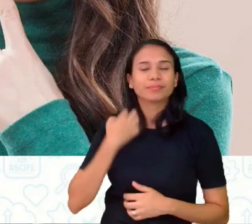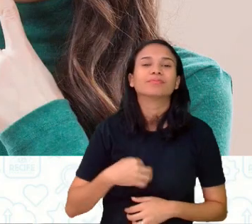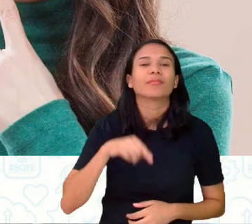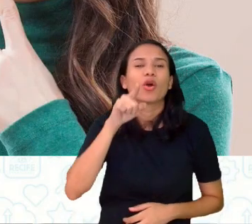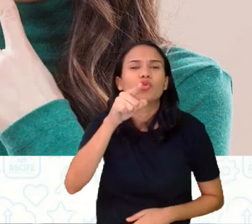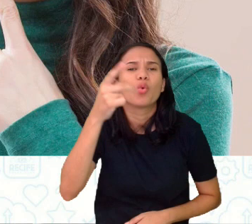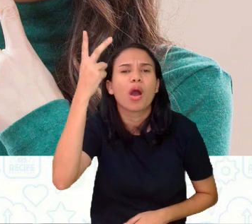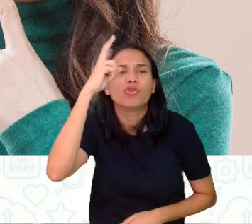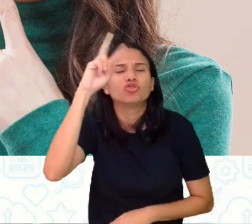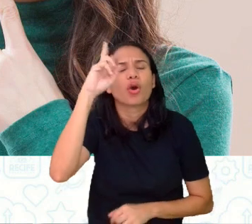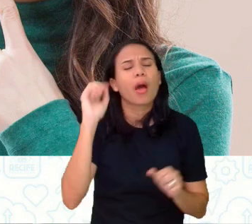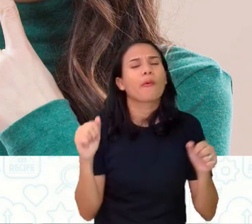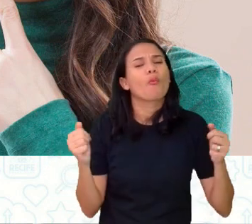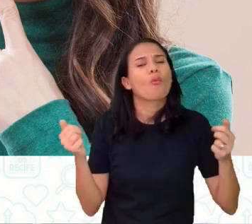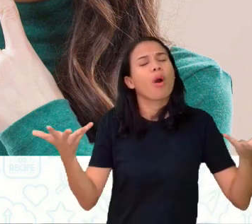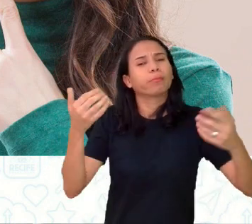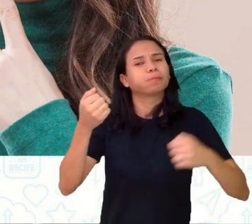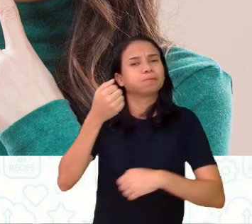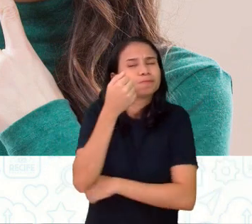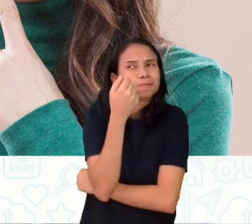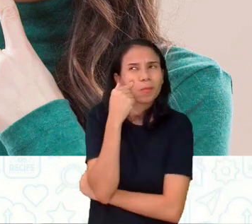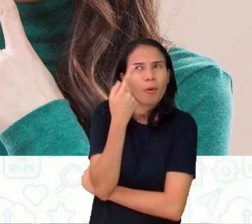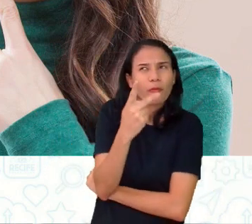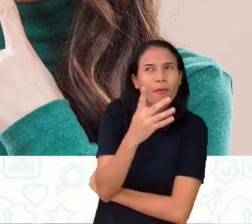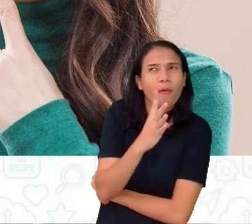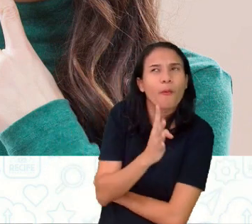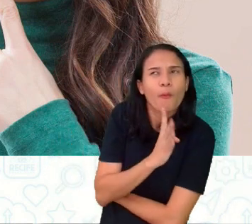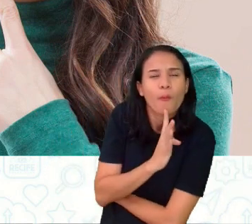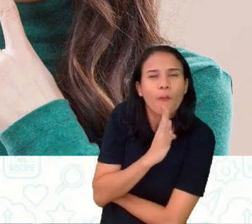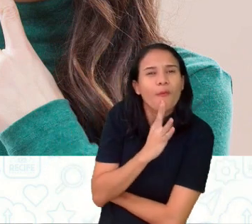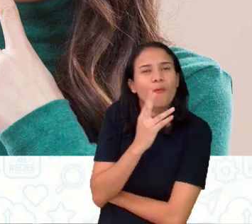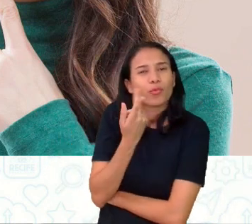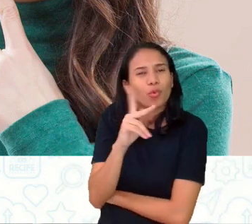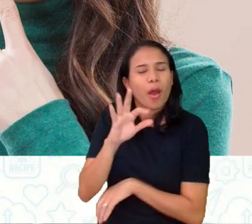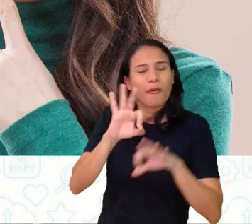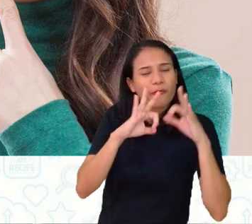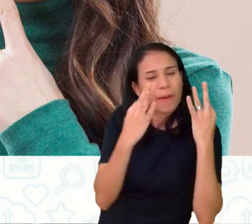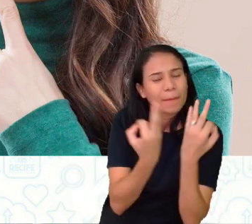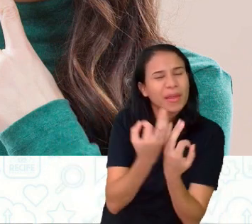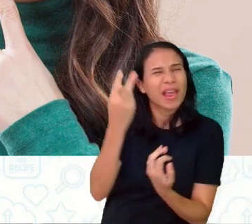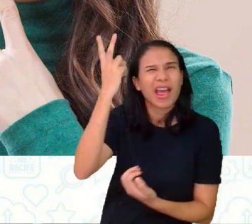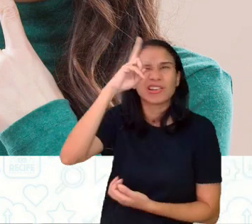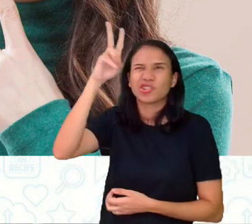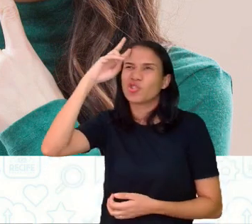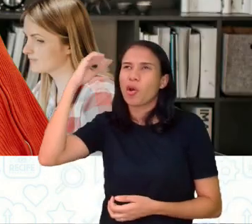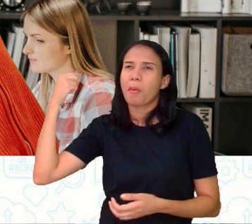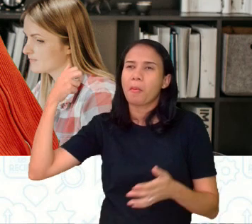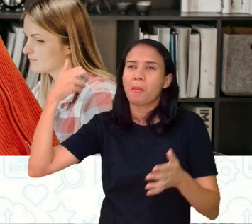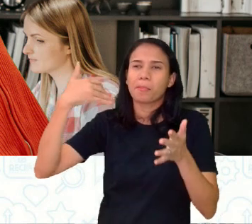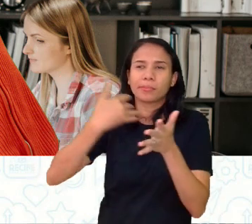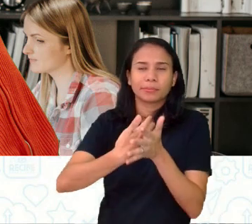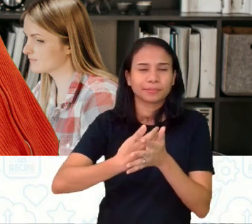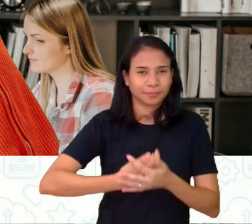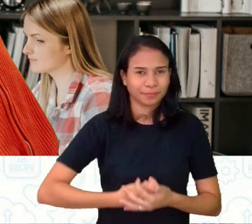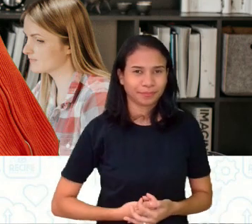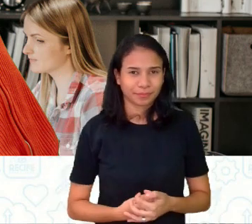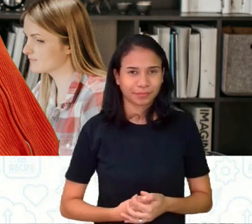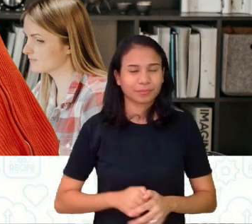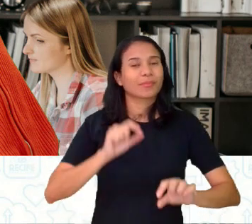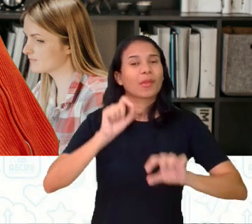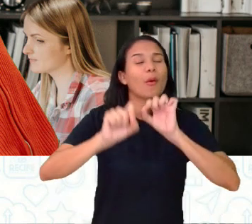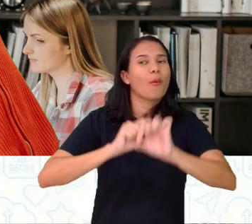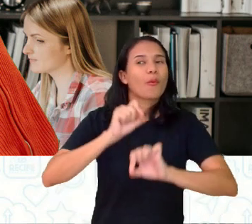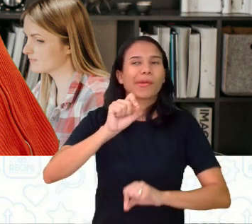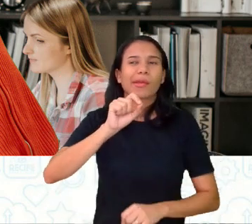história? E aí? Será que você sabe da sua história, a história da sua família, enfim? E aí? O que